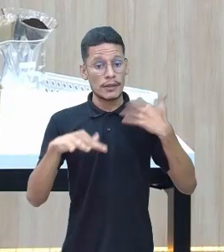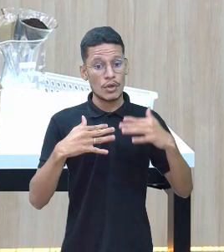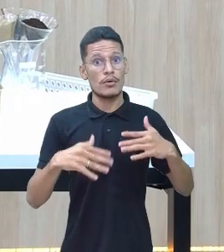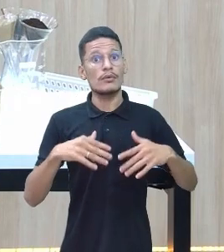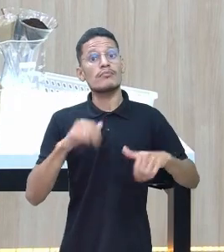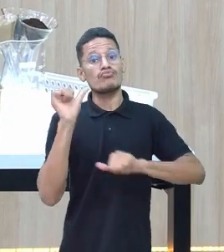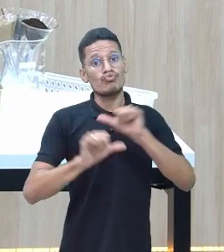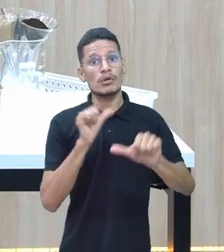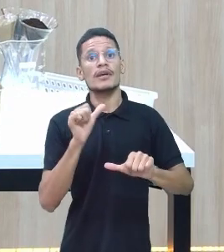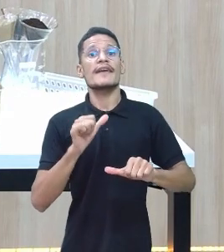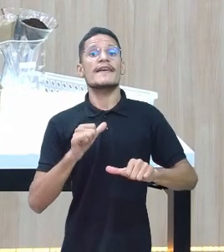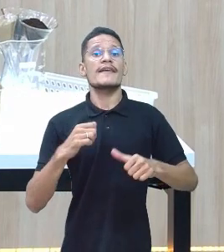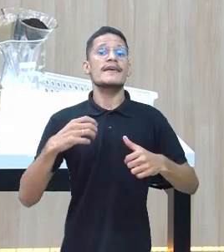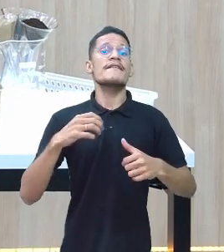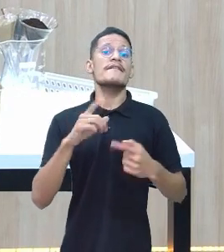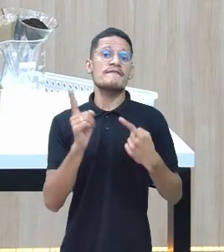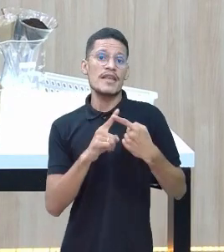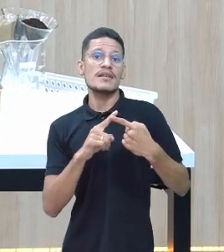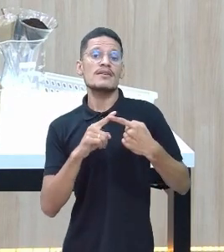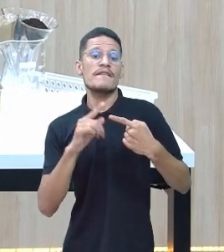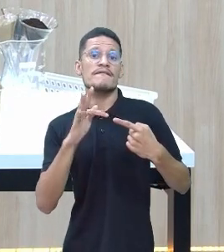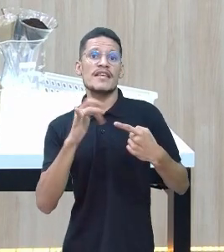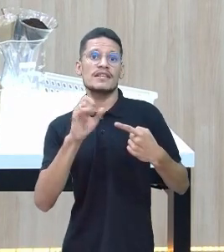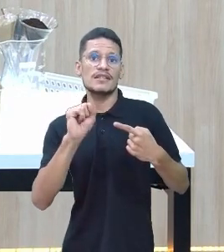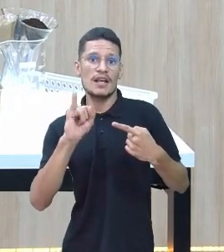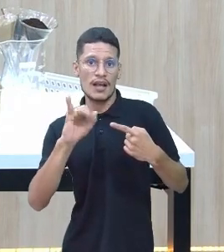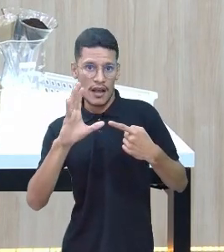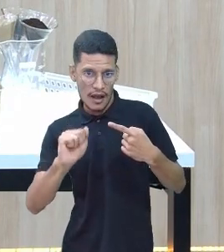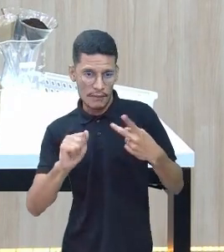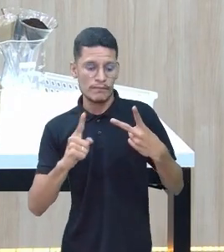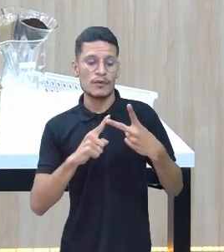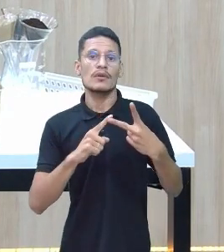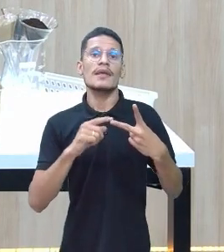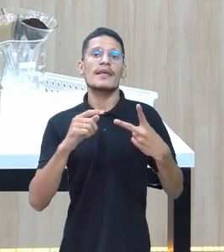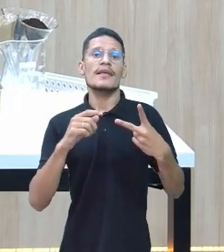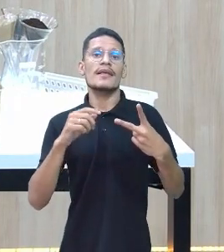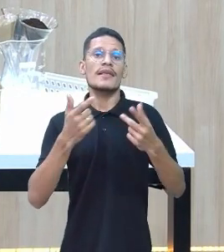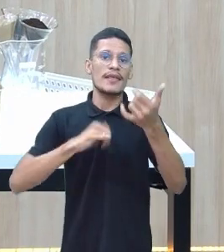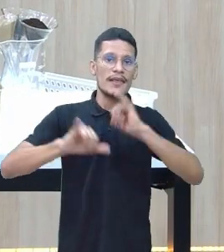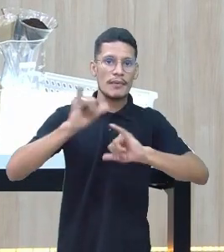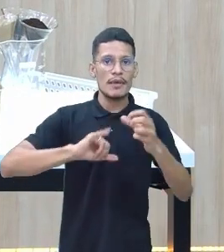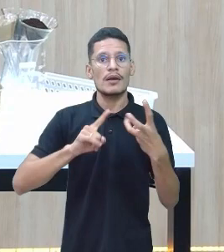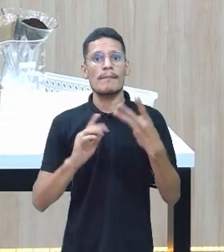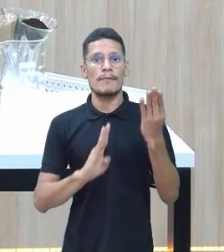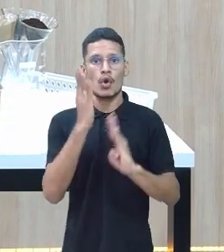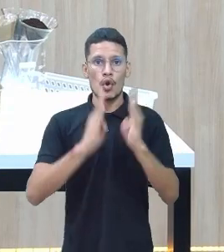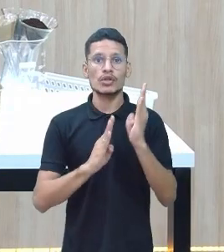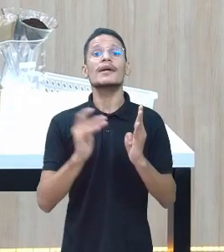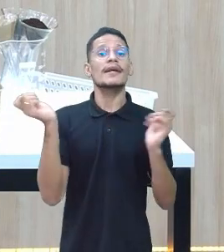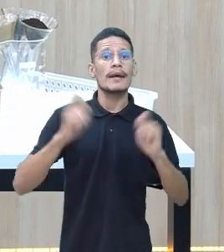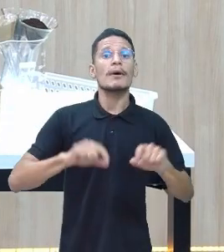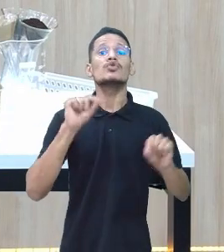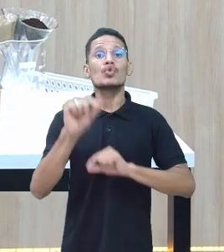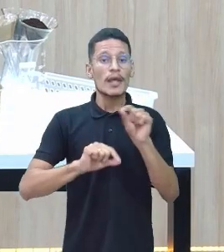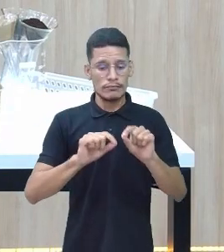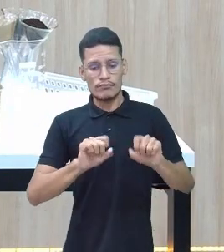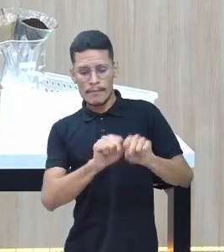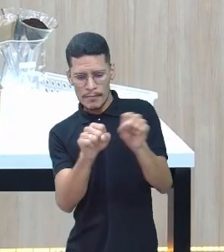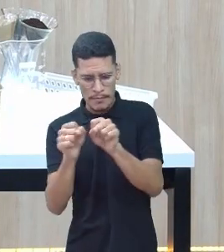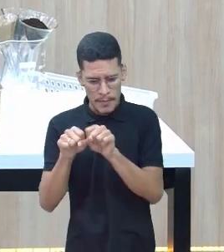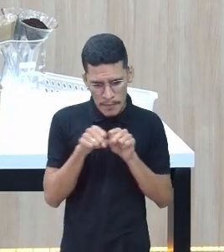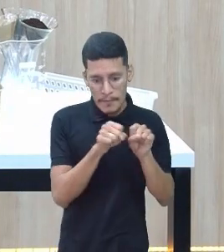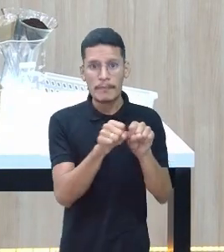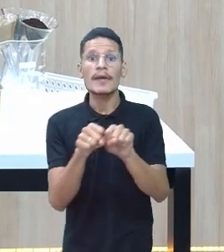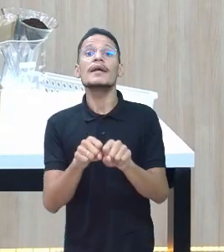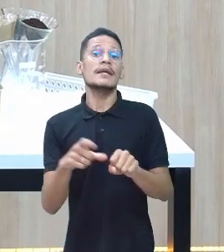a ação química e a ação biológica, e essas ações vão causar a degradação e aí a questão da decomposição.